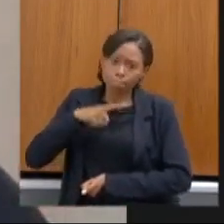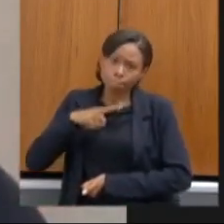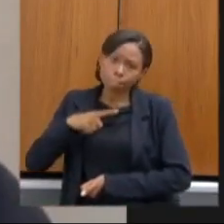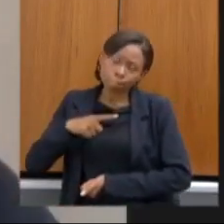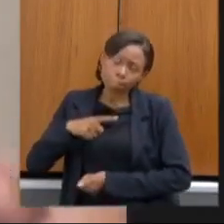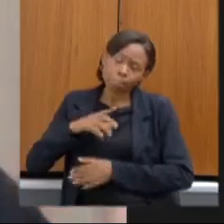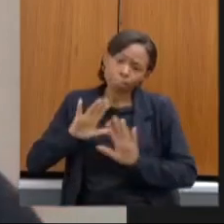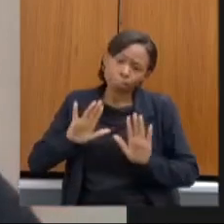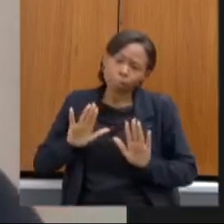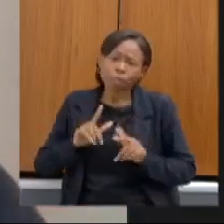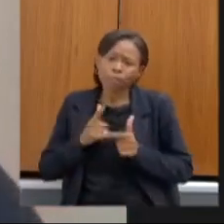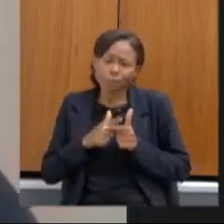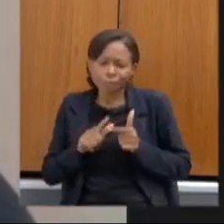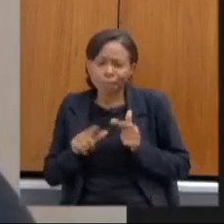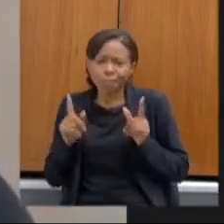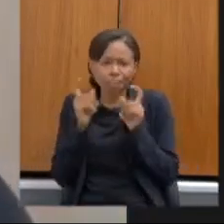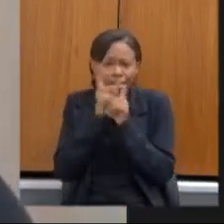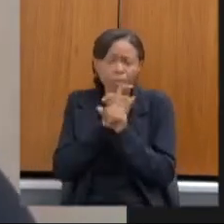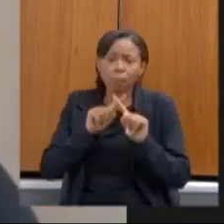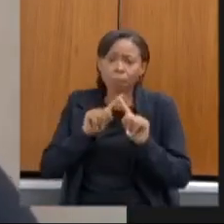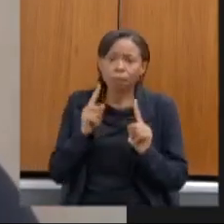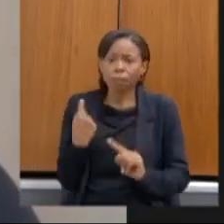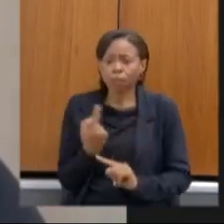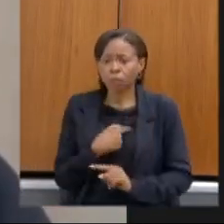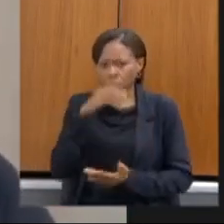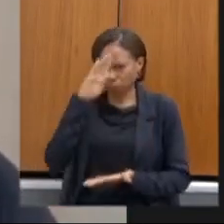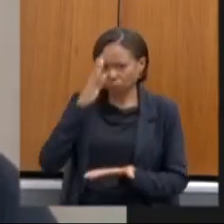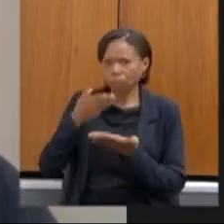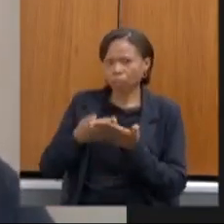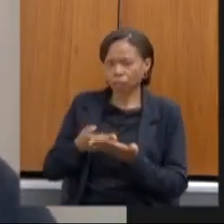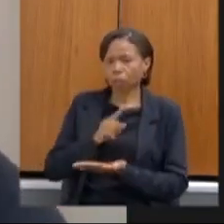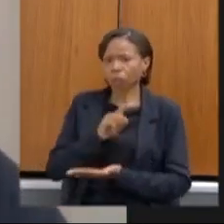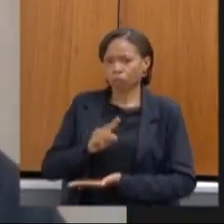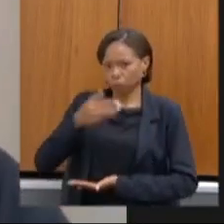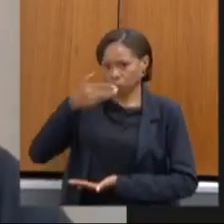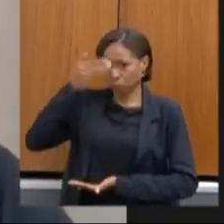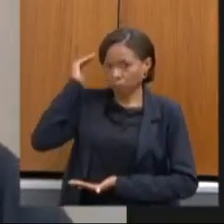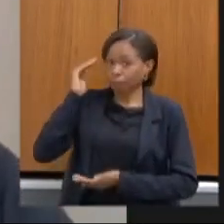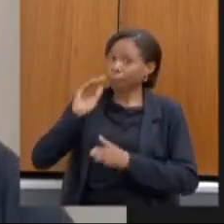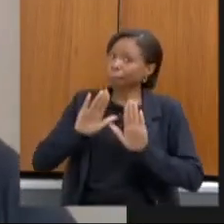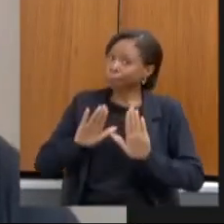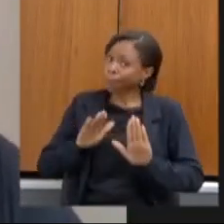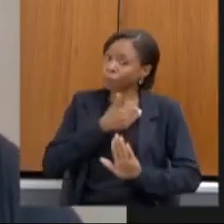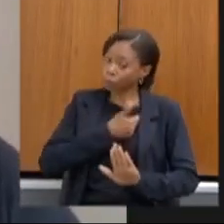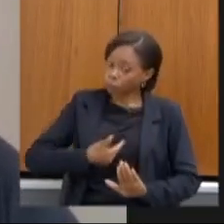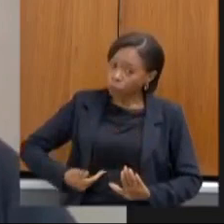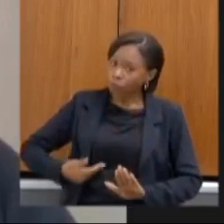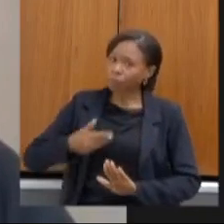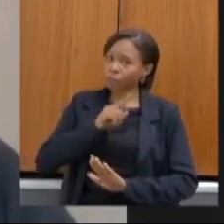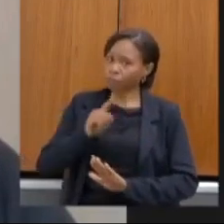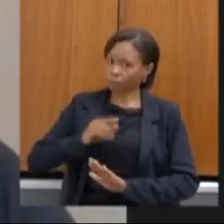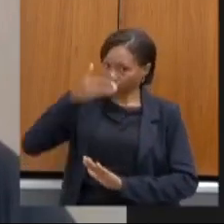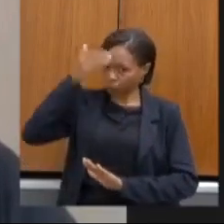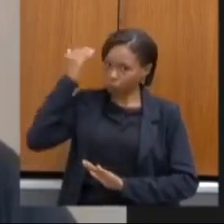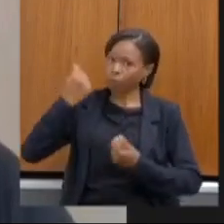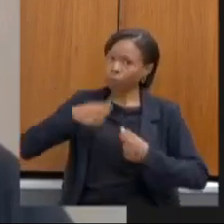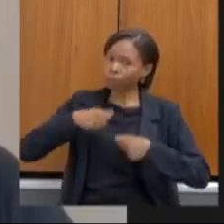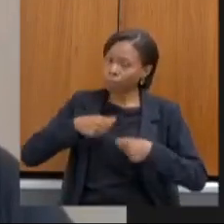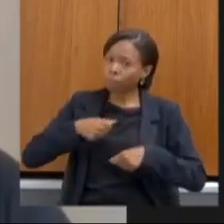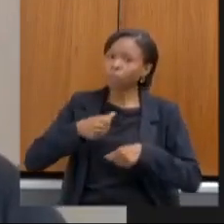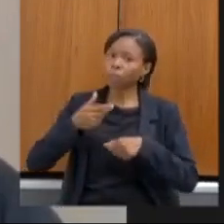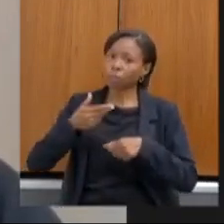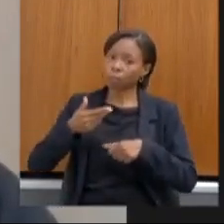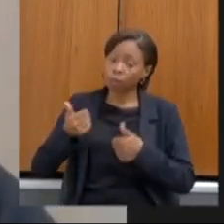enfim com dificuldades a gente tá aí acreditando no governo Zeno agora o governo cima tem que procurar simplificar cada vez